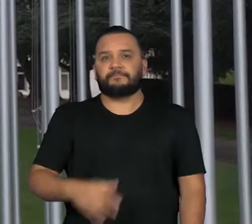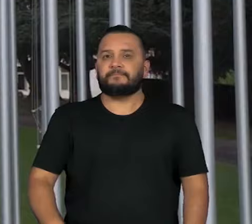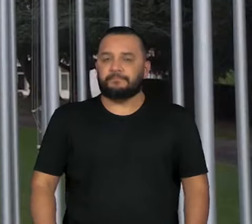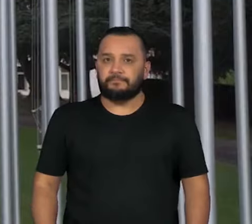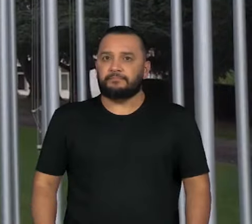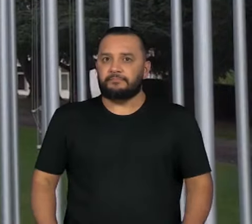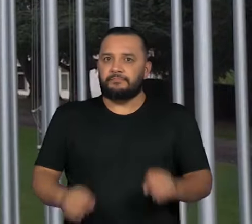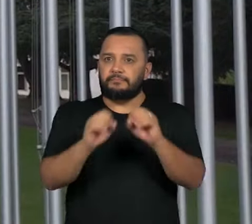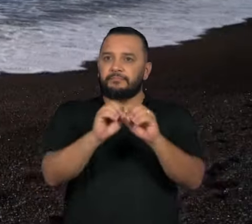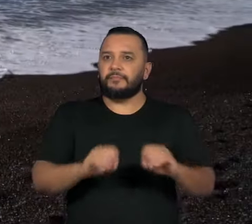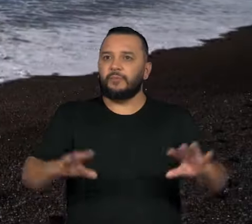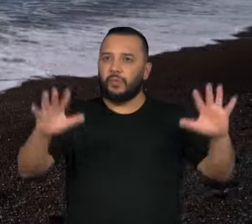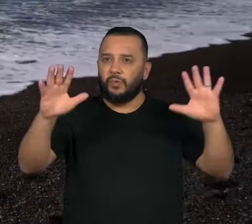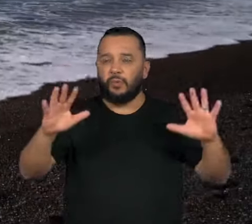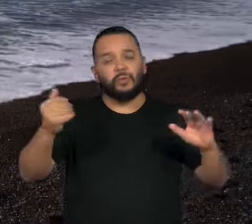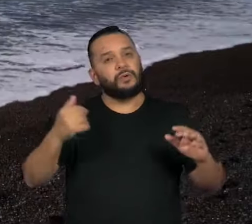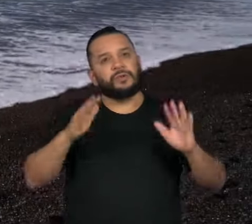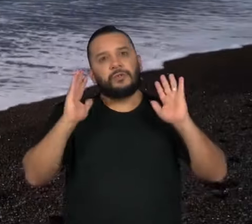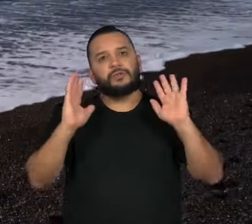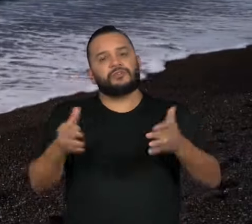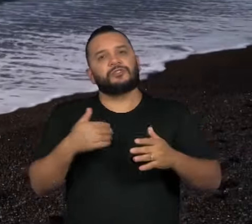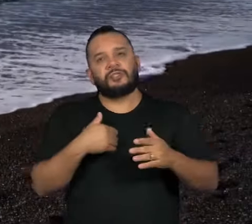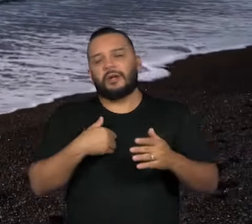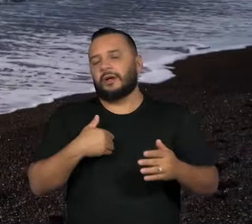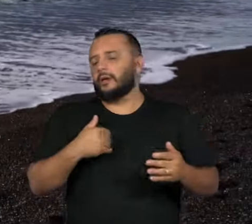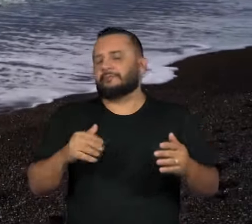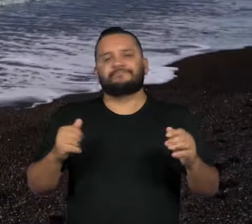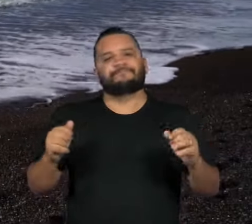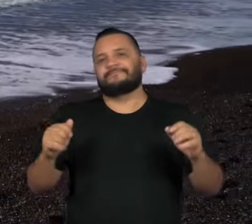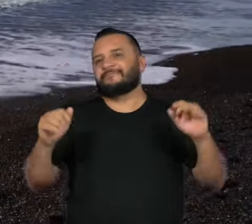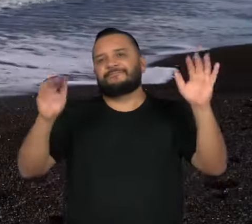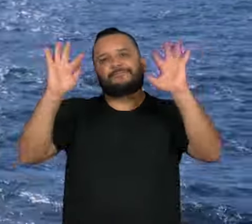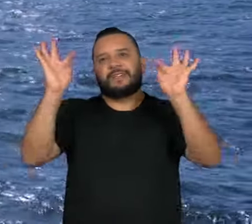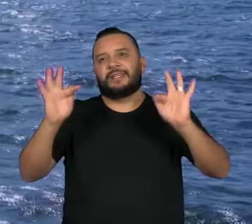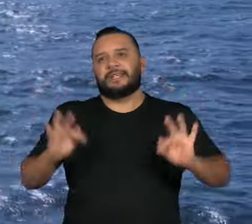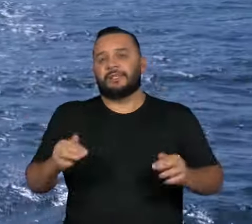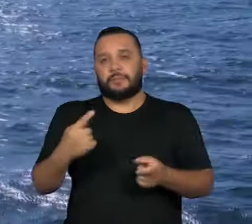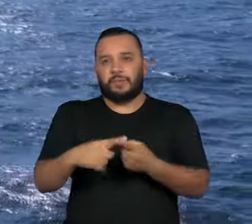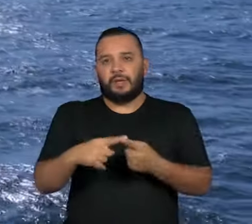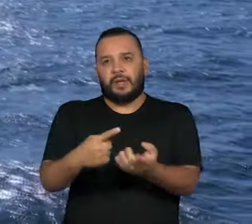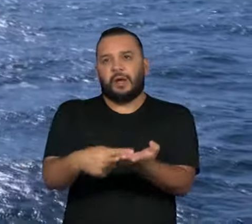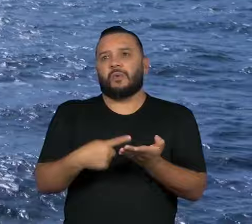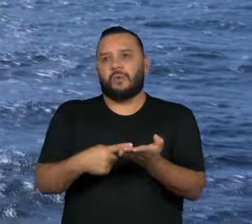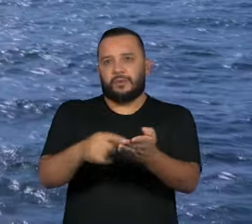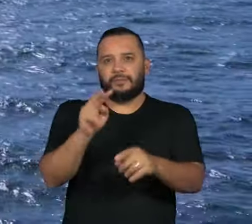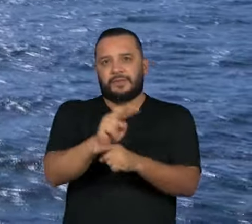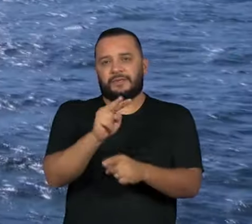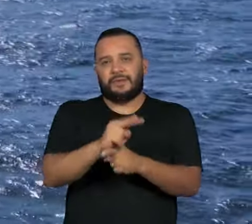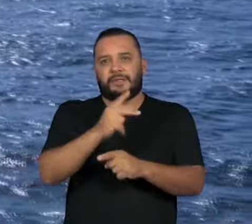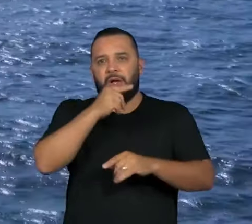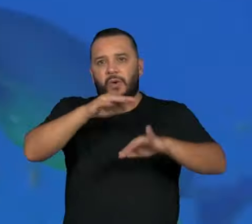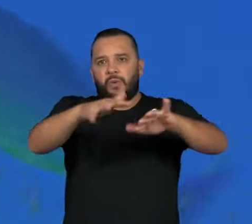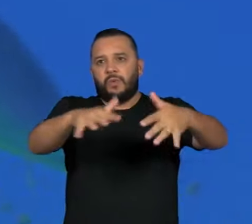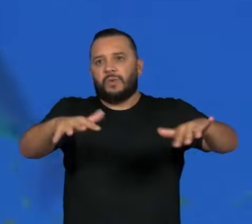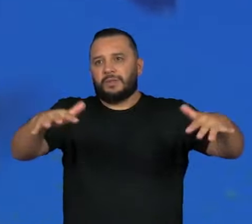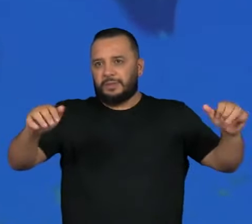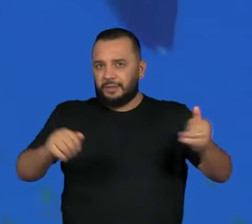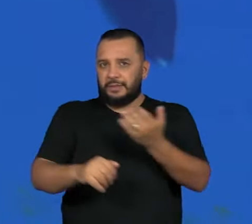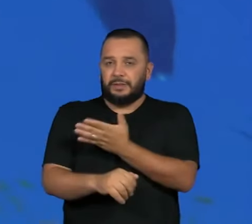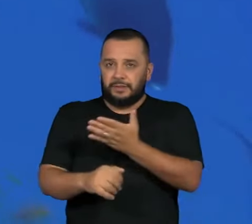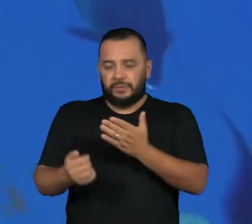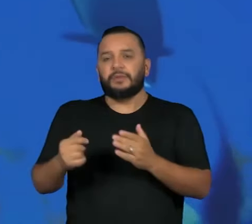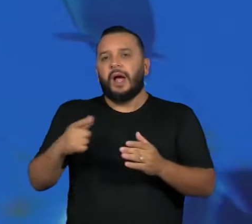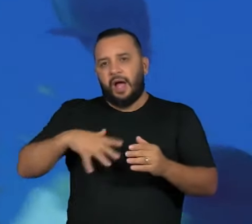A ONU comemora o Acordo Histórico de Preservação dos Oceanos. O pacto aumenta as áreas protegidas contra a